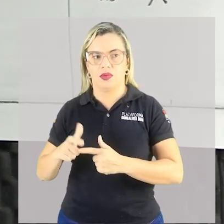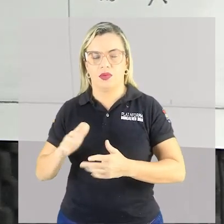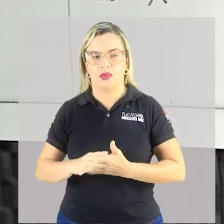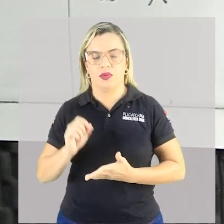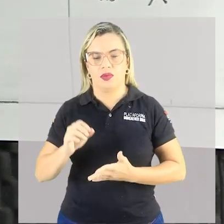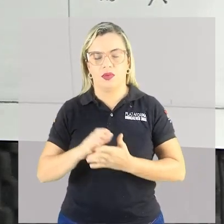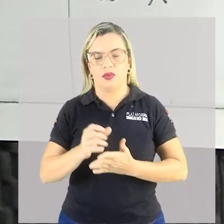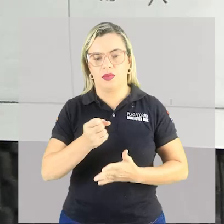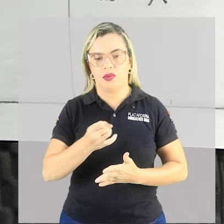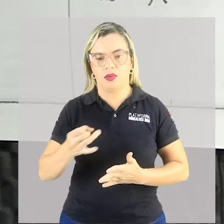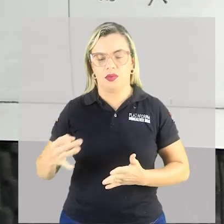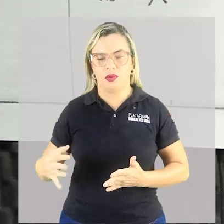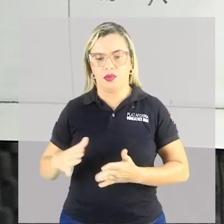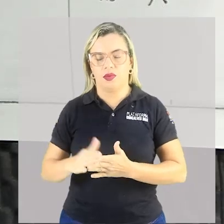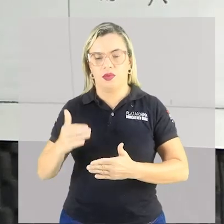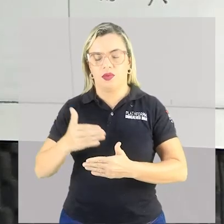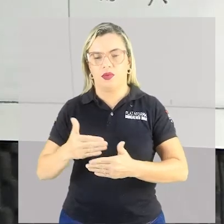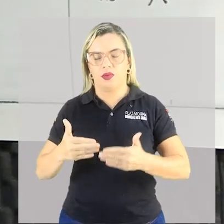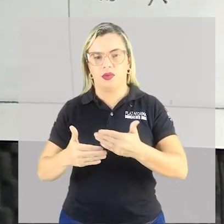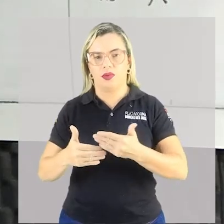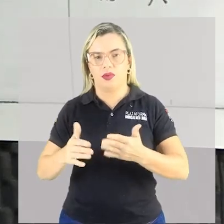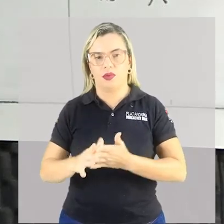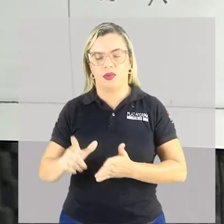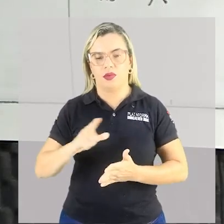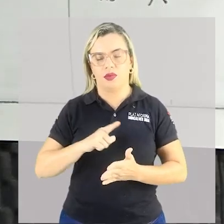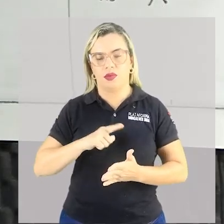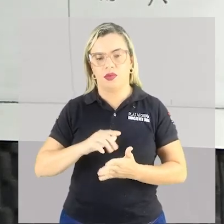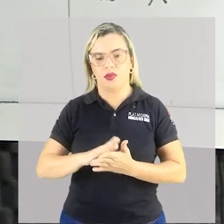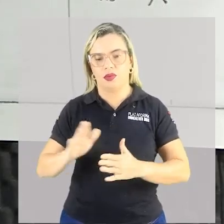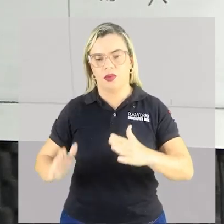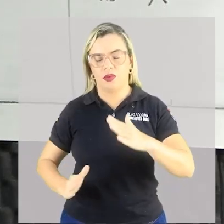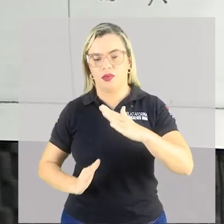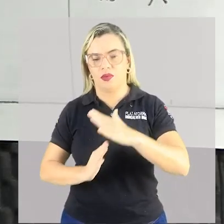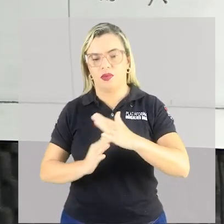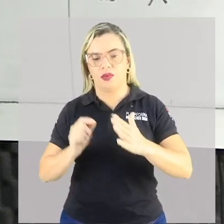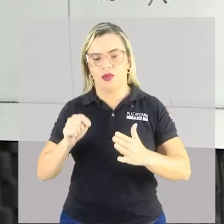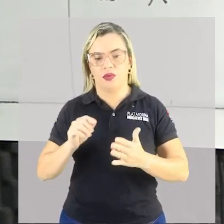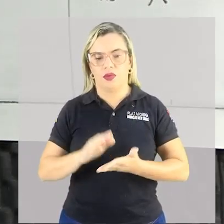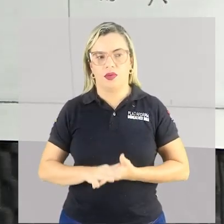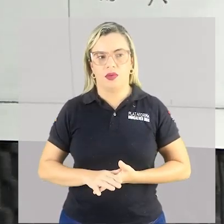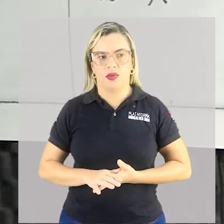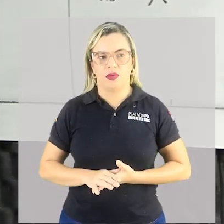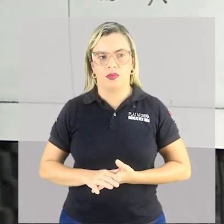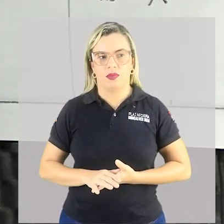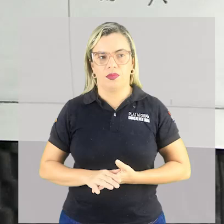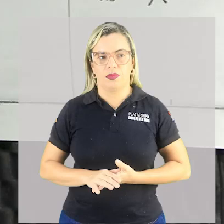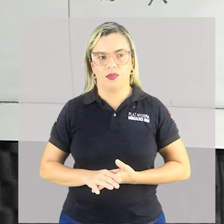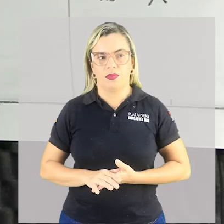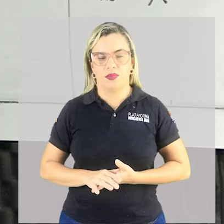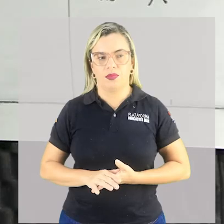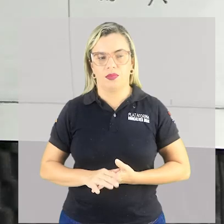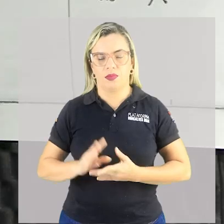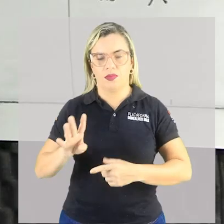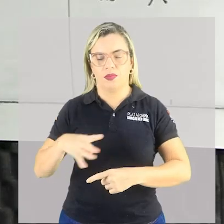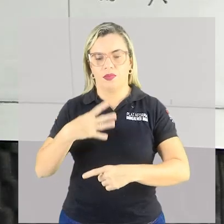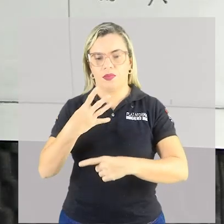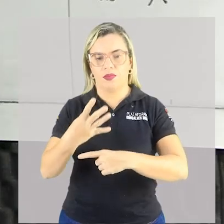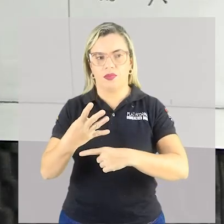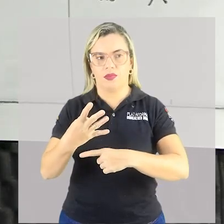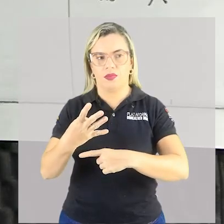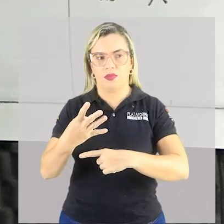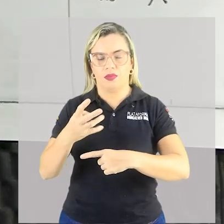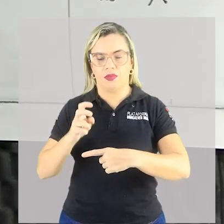ó, a quantidade de tijolos que tem que ser inserida vai ser 4